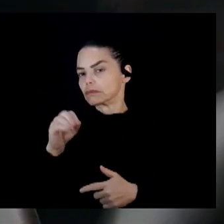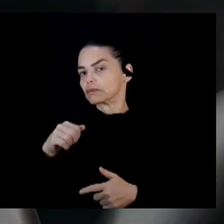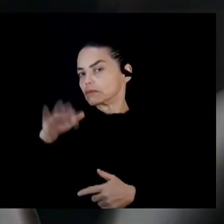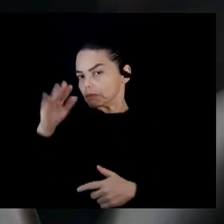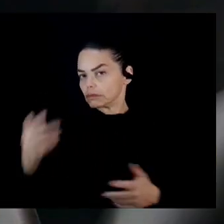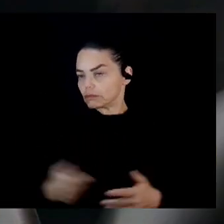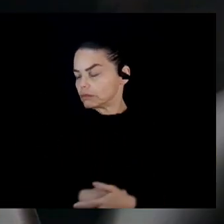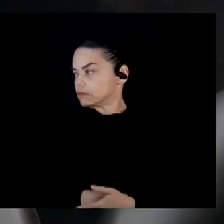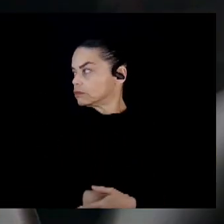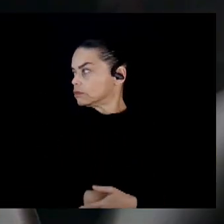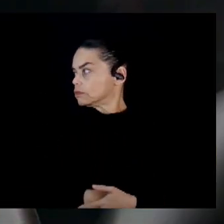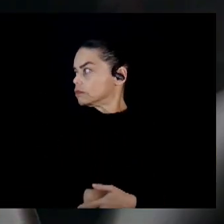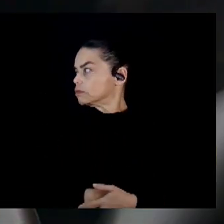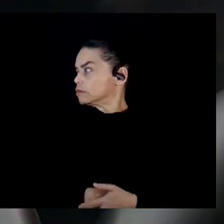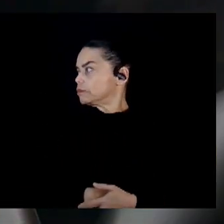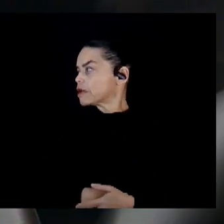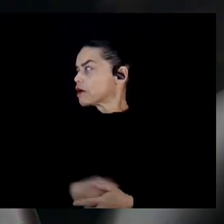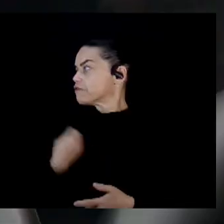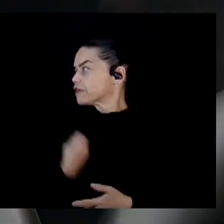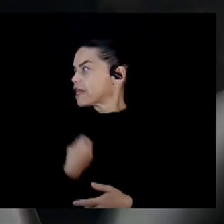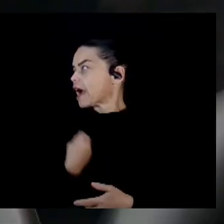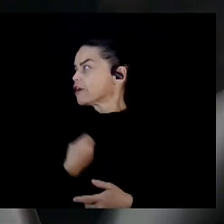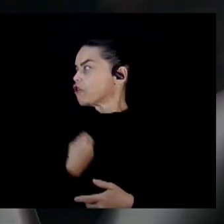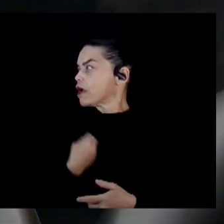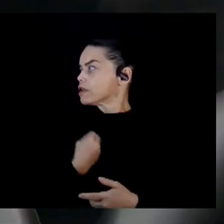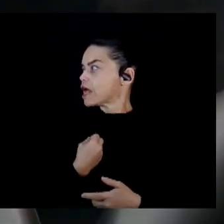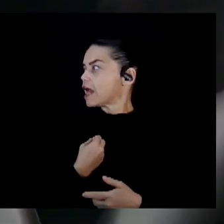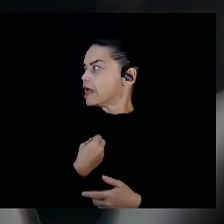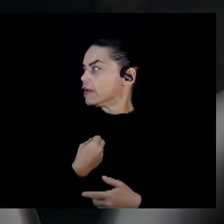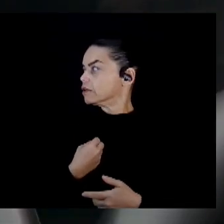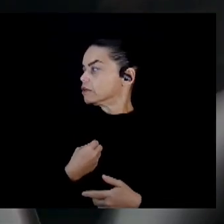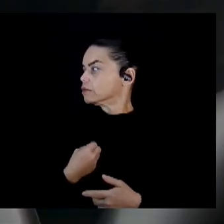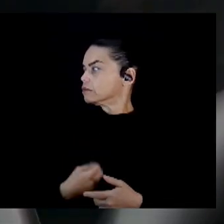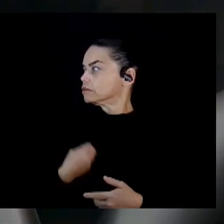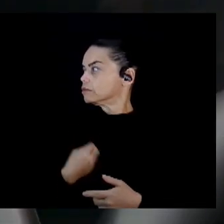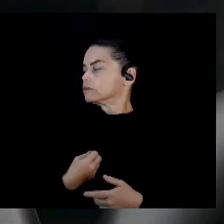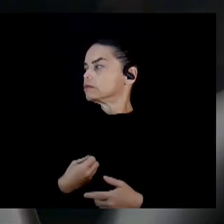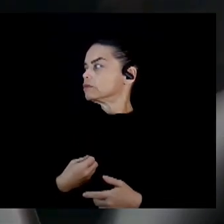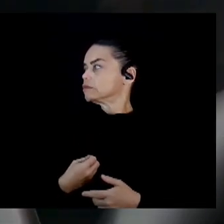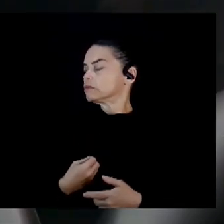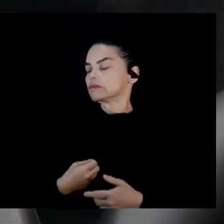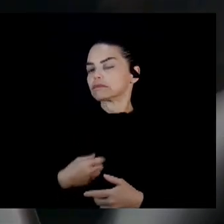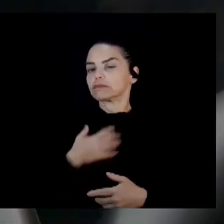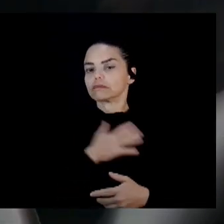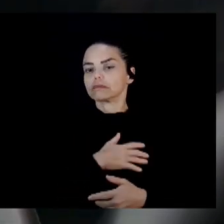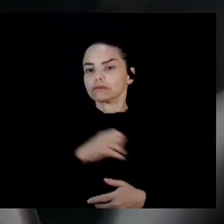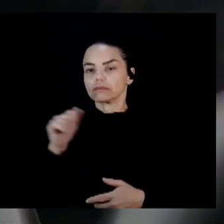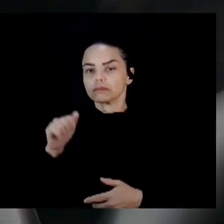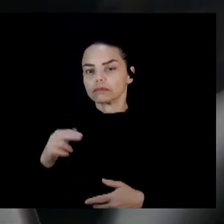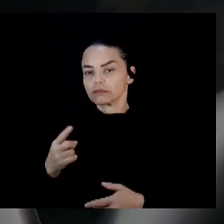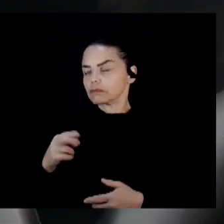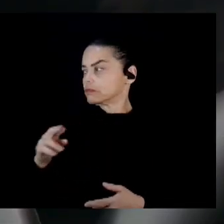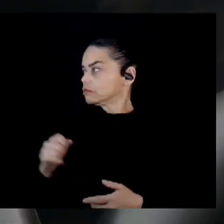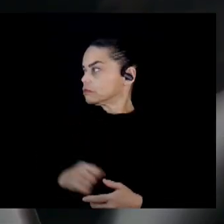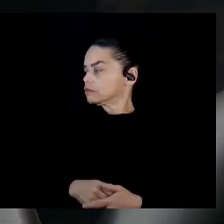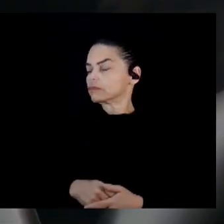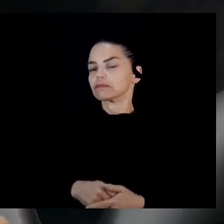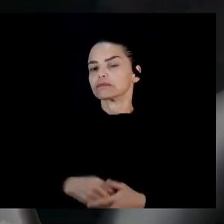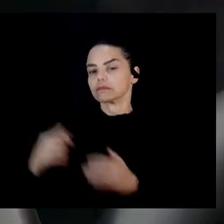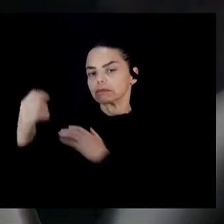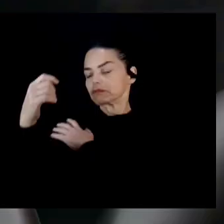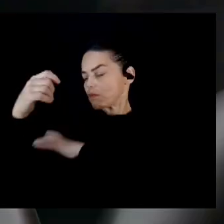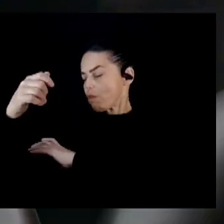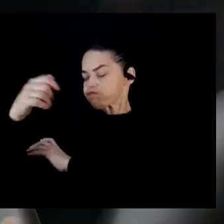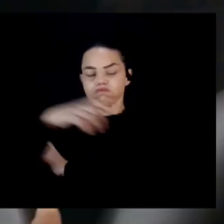é sempre engraçado o início da conversa. Elas começam para mim falando, André, o meu braço, a minha perna, estou